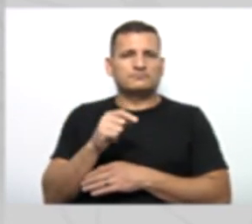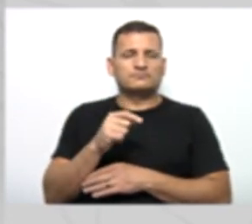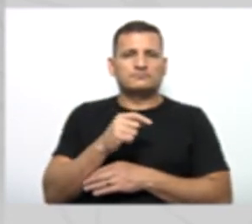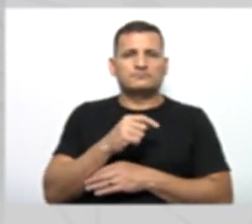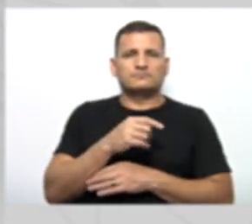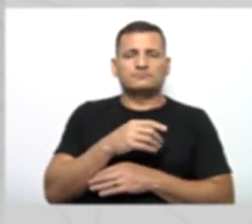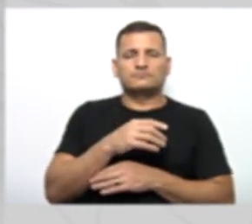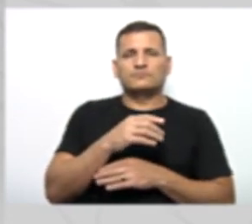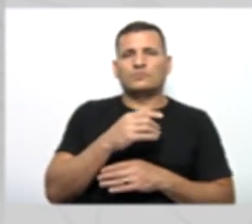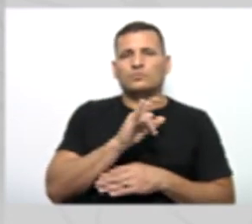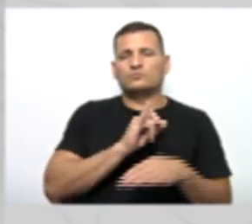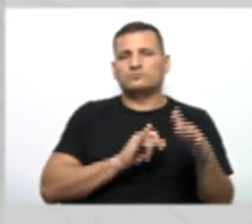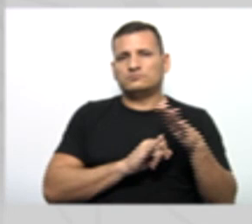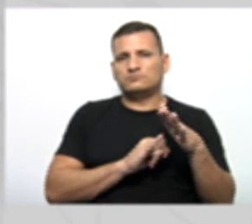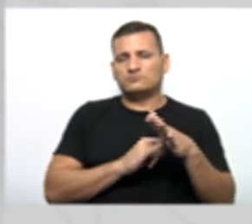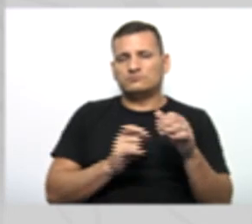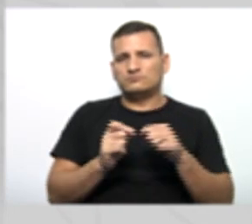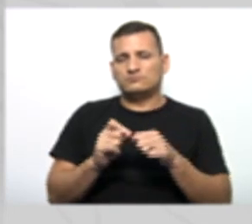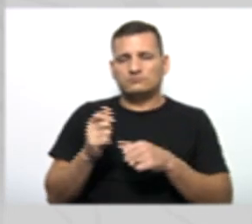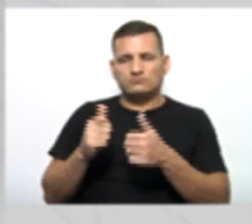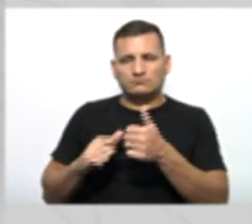a avaliação.